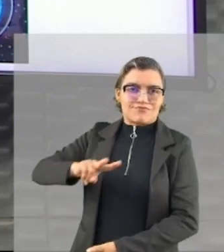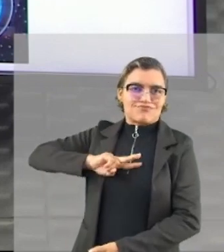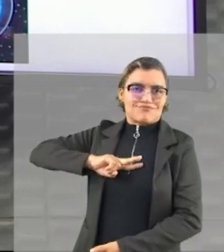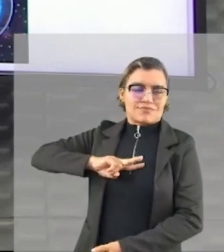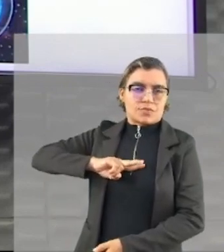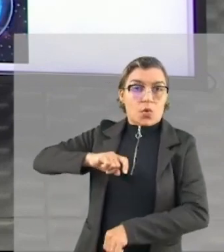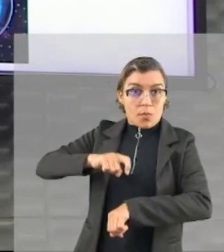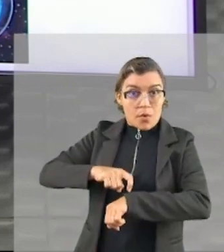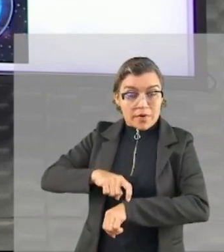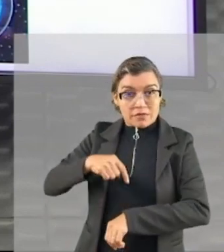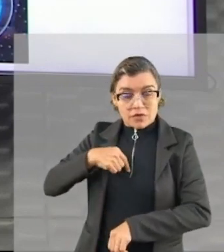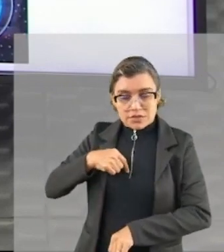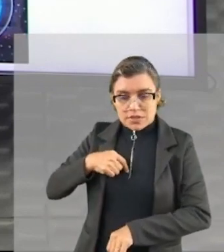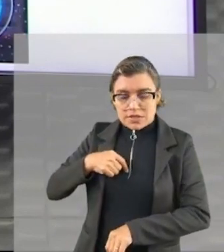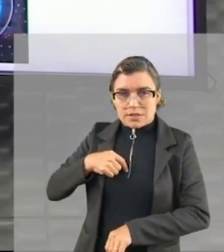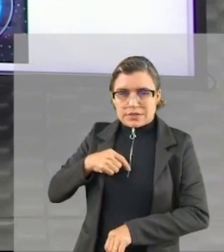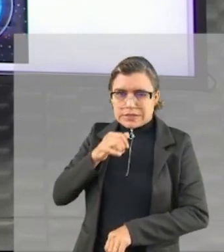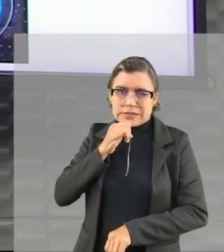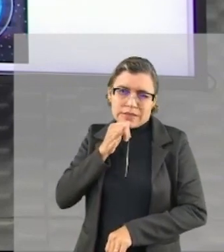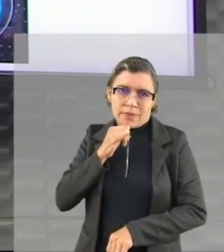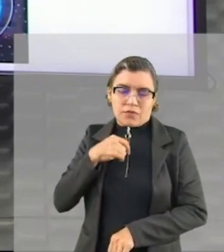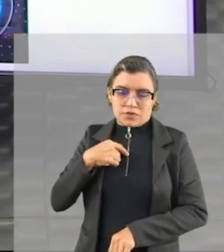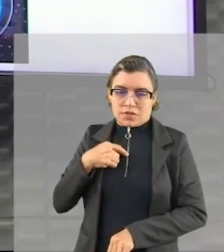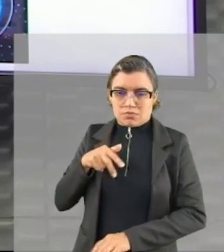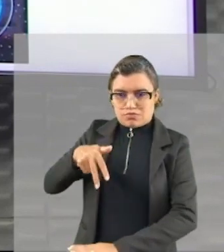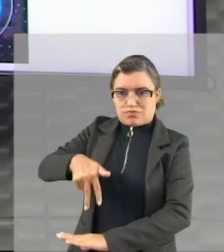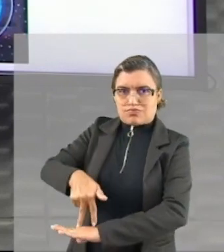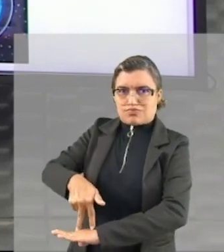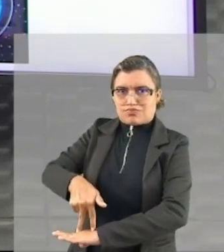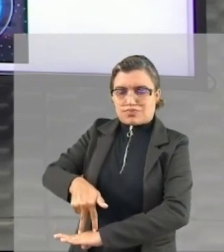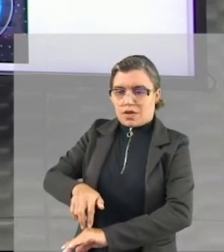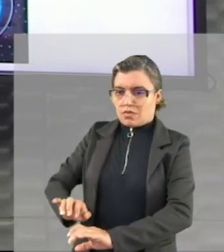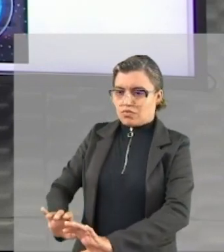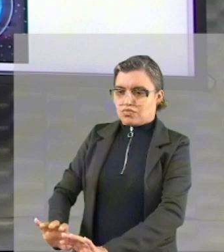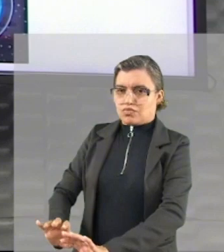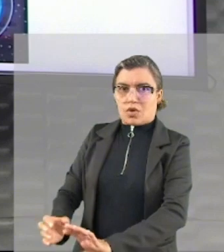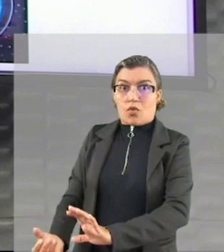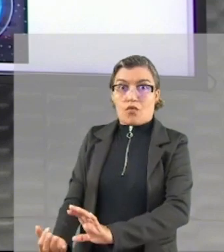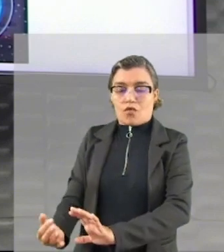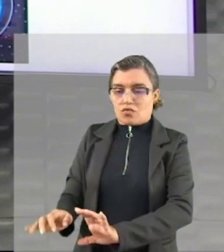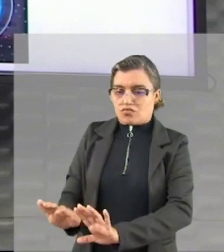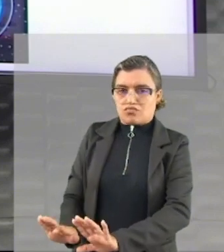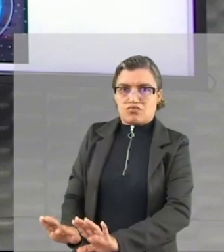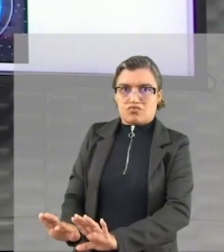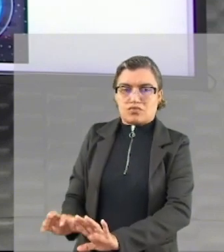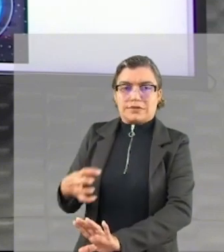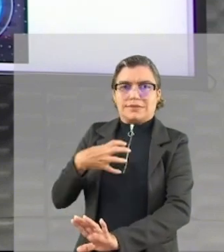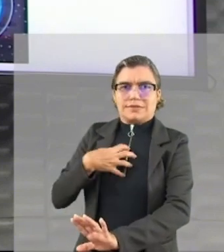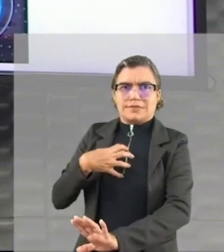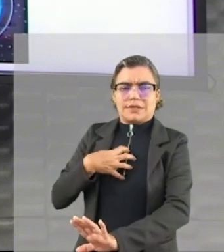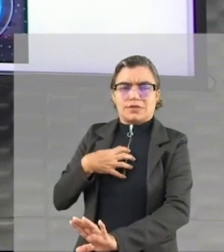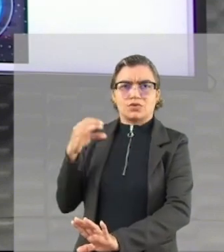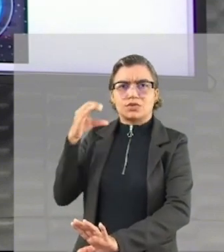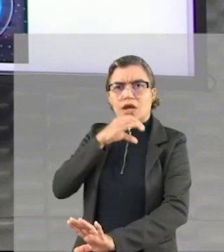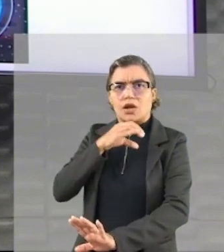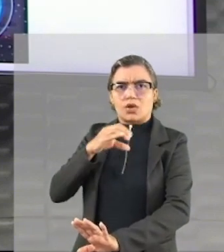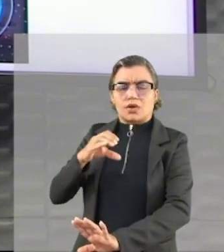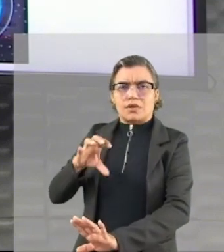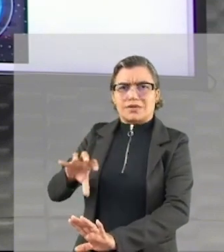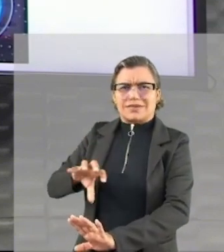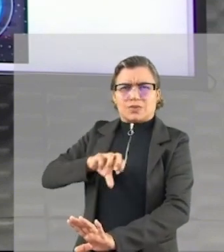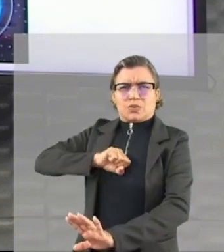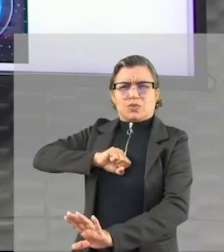você aproxima a mão da chama, você sente aquele calor chegando no seu corpo, na sua